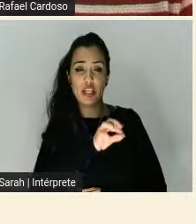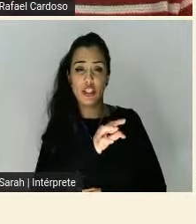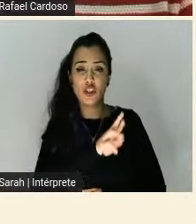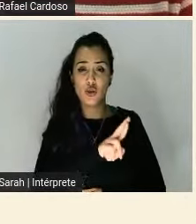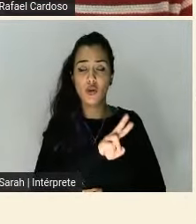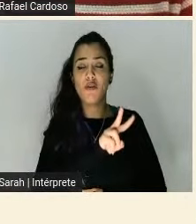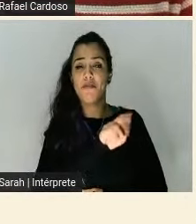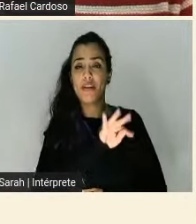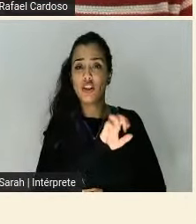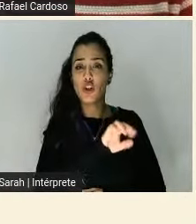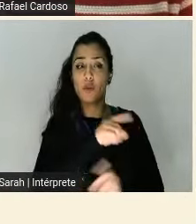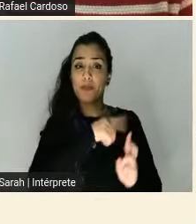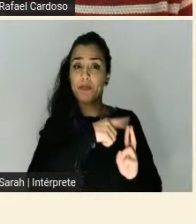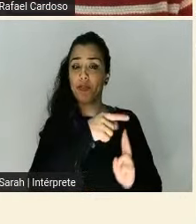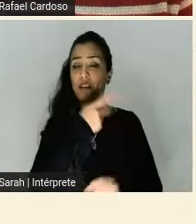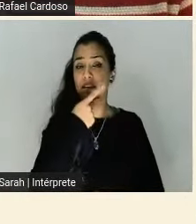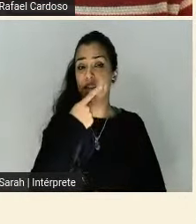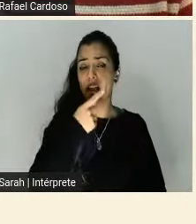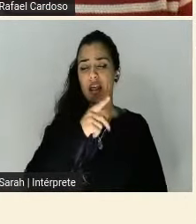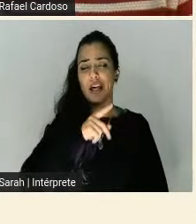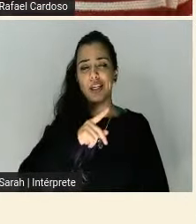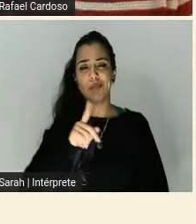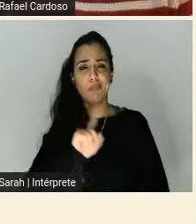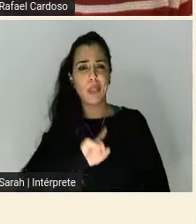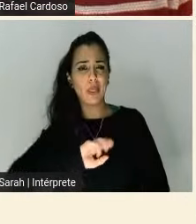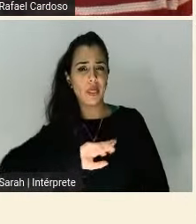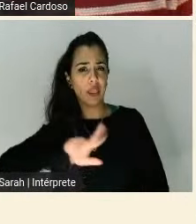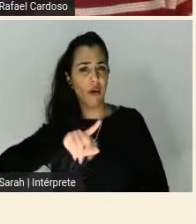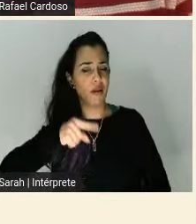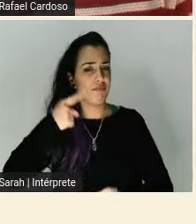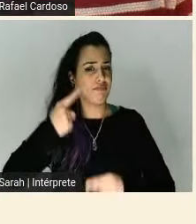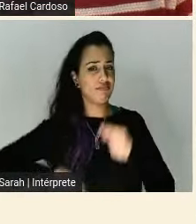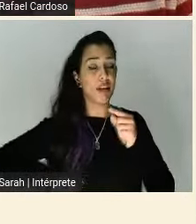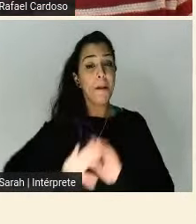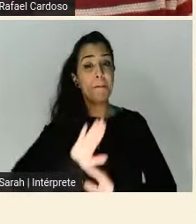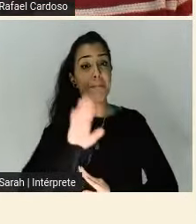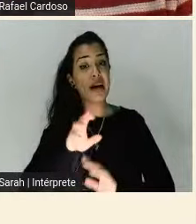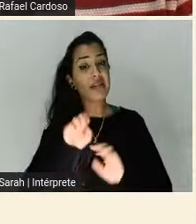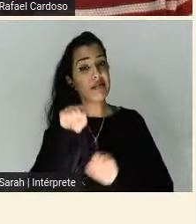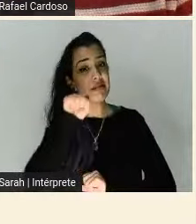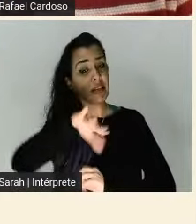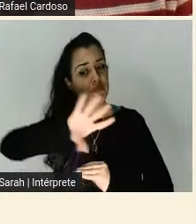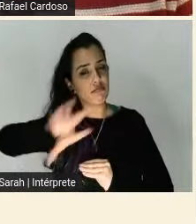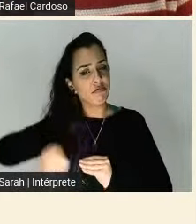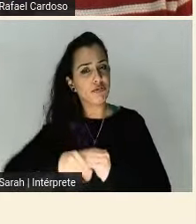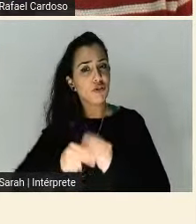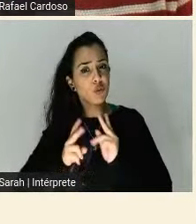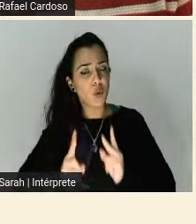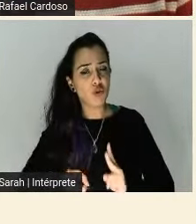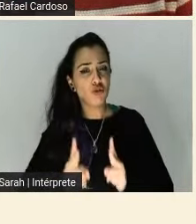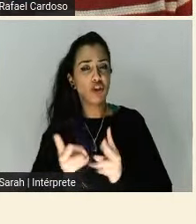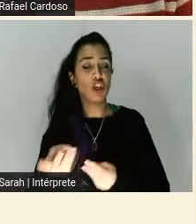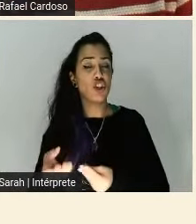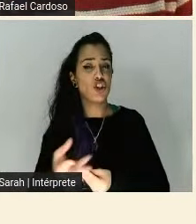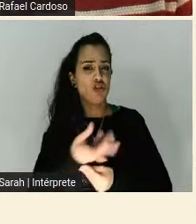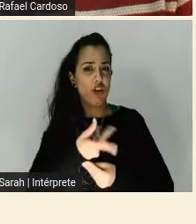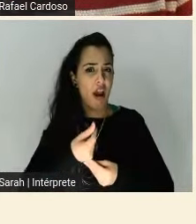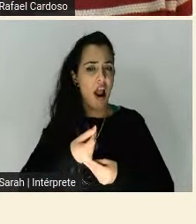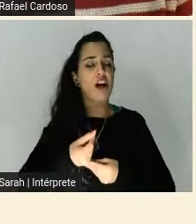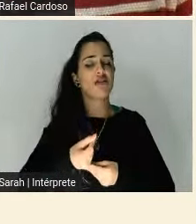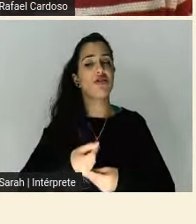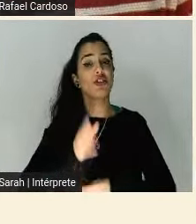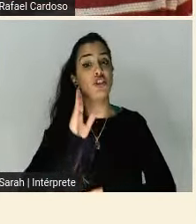modernismo não se configurava como ruptura ou corte, mas como continuidade de obras e debates que vinham desde antes de